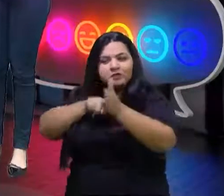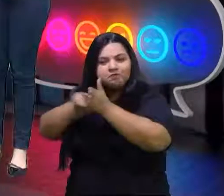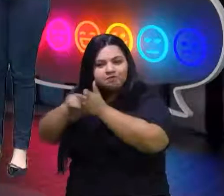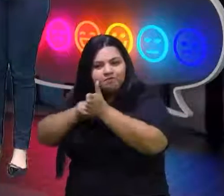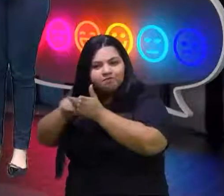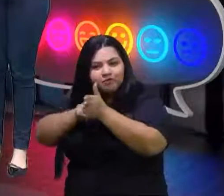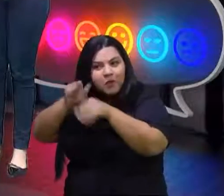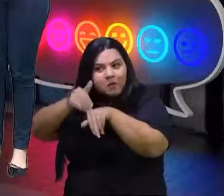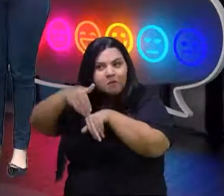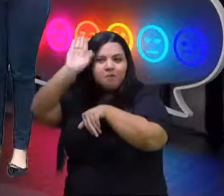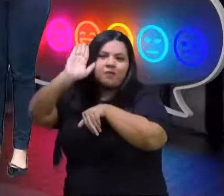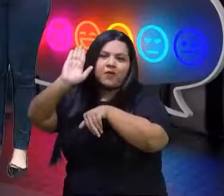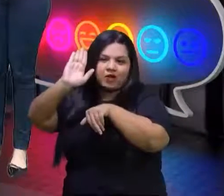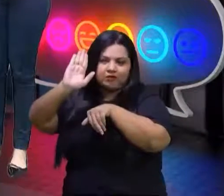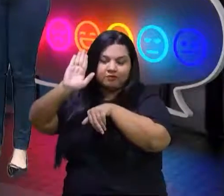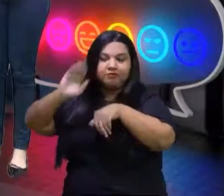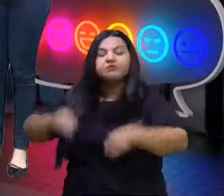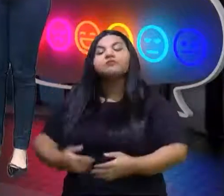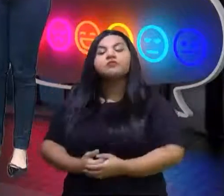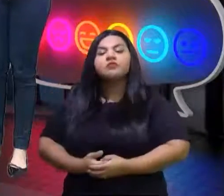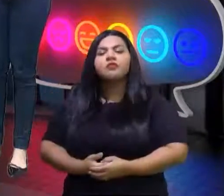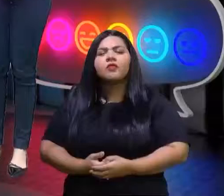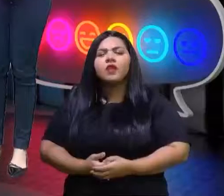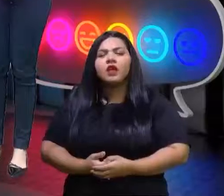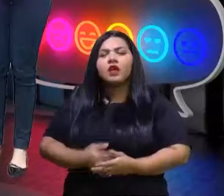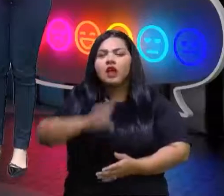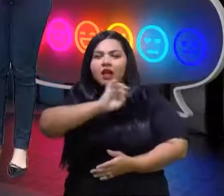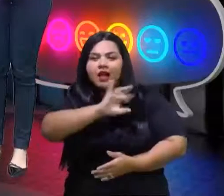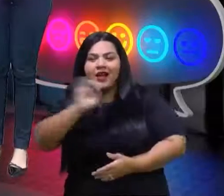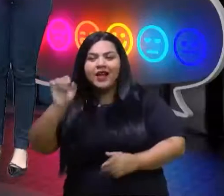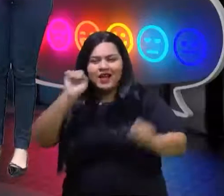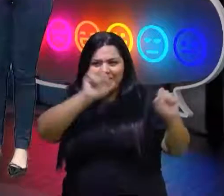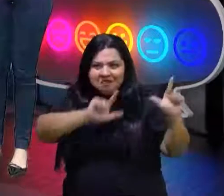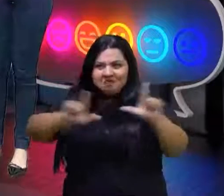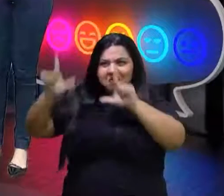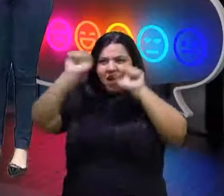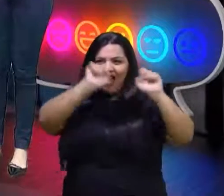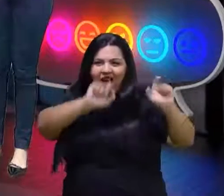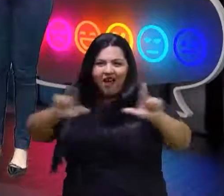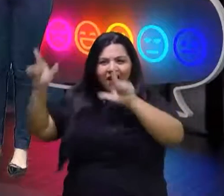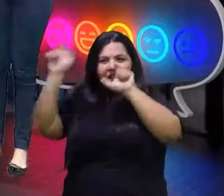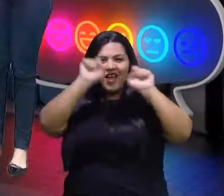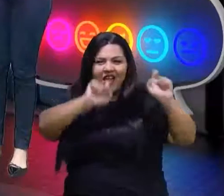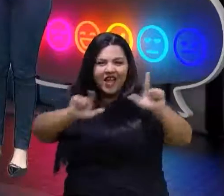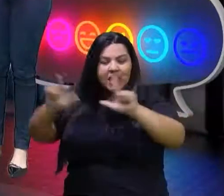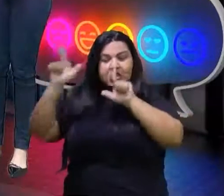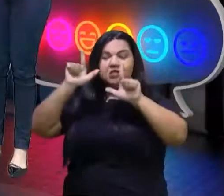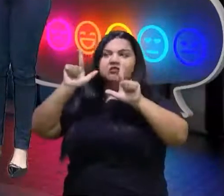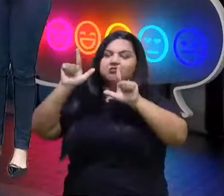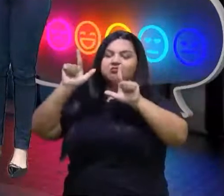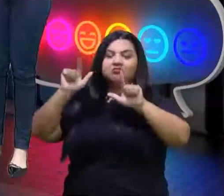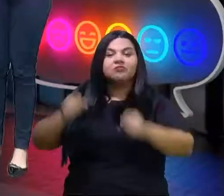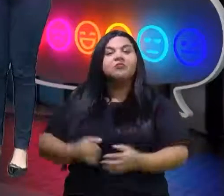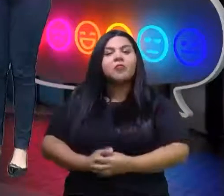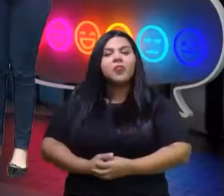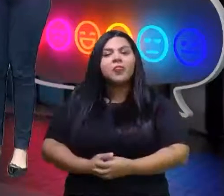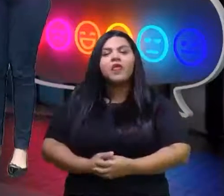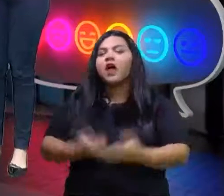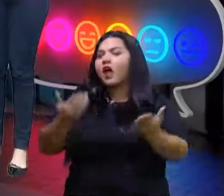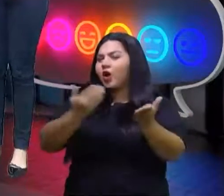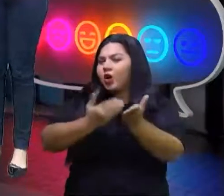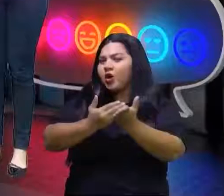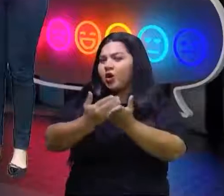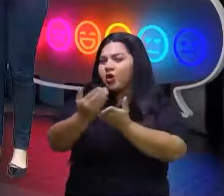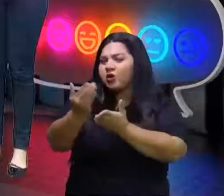de pesquisar mais a respeito, tá bom? E olha só, cada imagem bacana, linda aí aparecendo atrás da gente. E eu começo